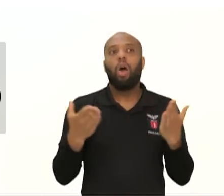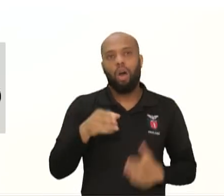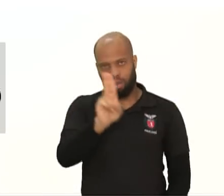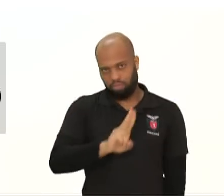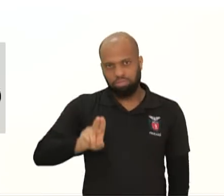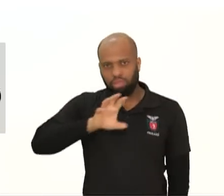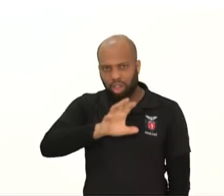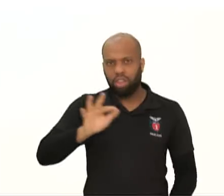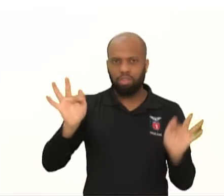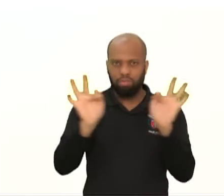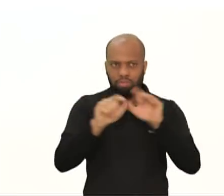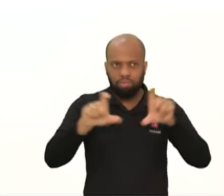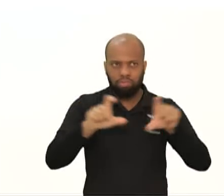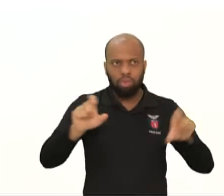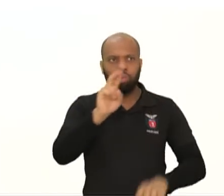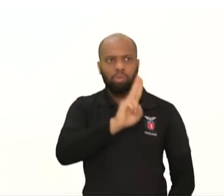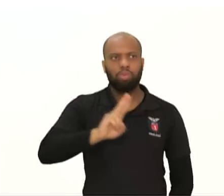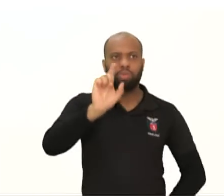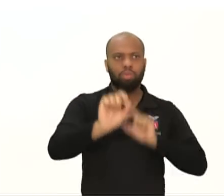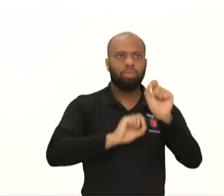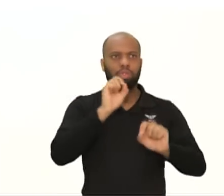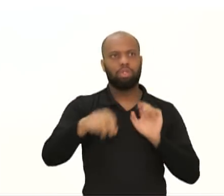utilizamos nesse caso aqui, certo?